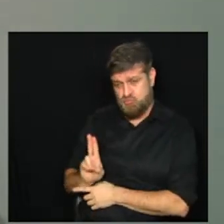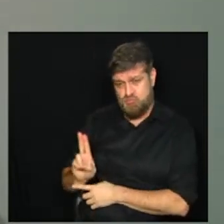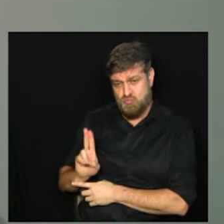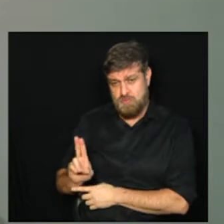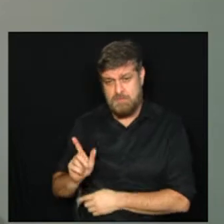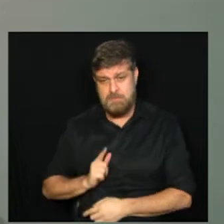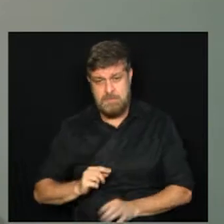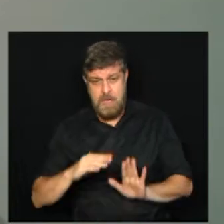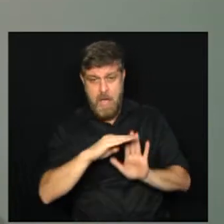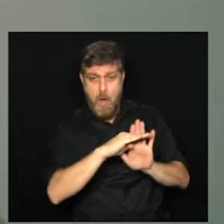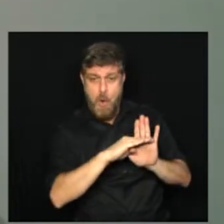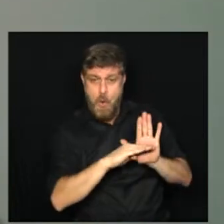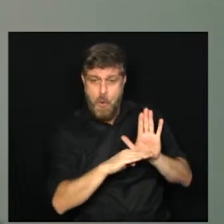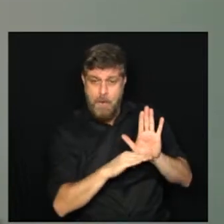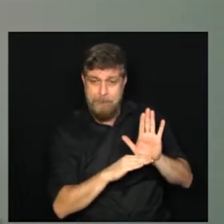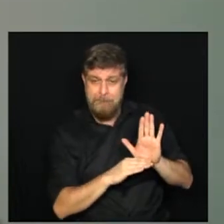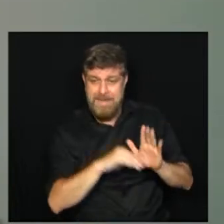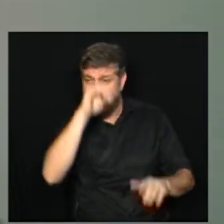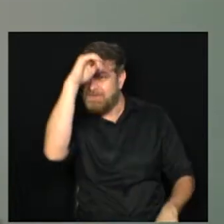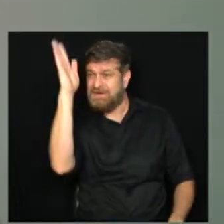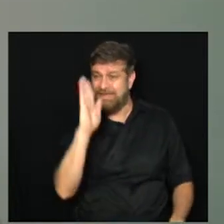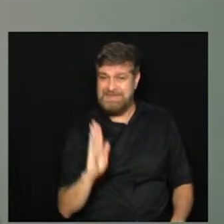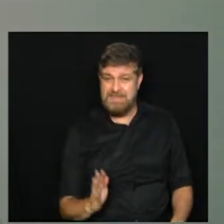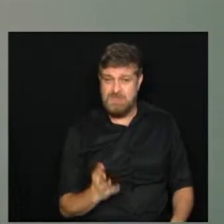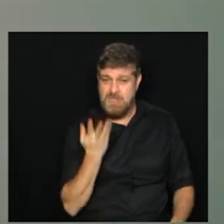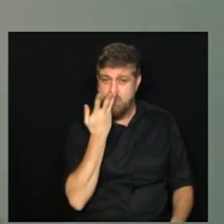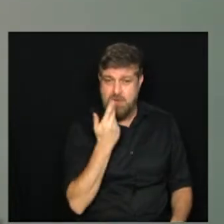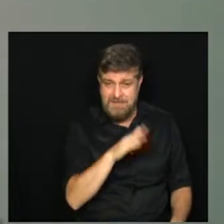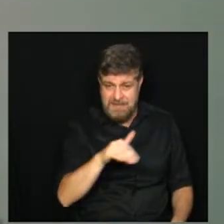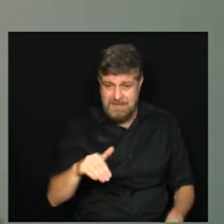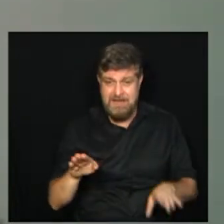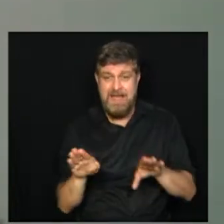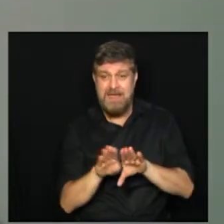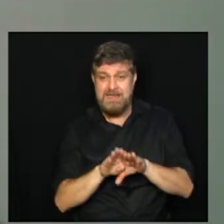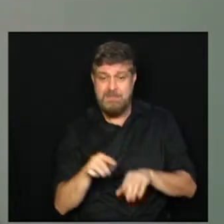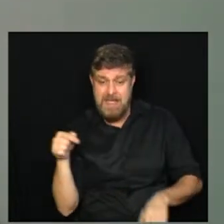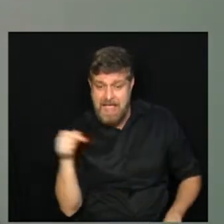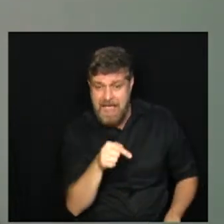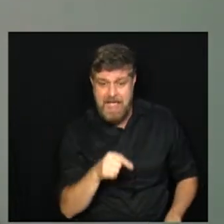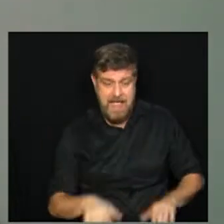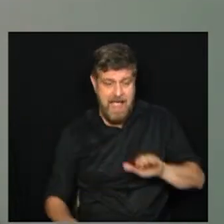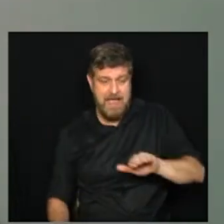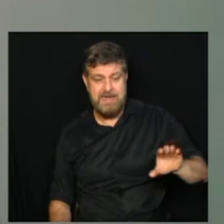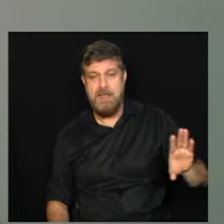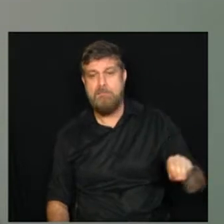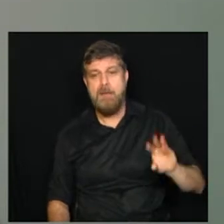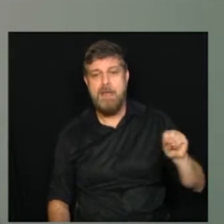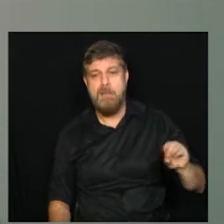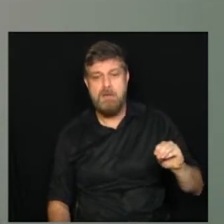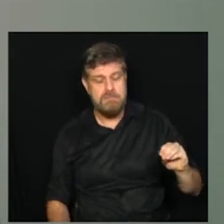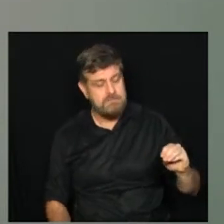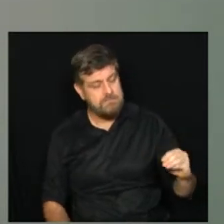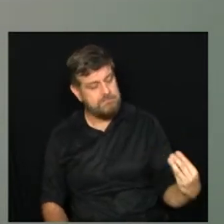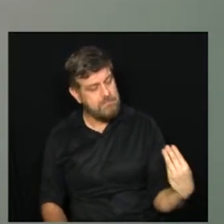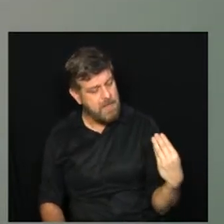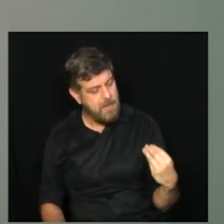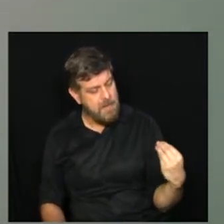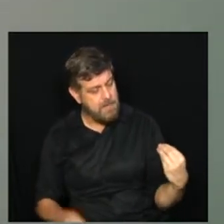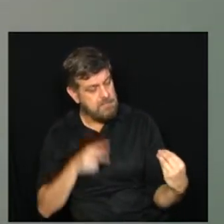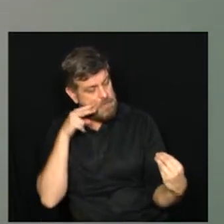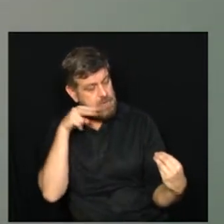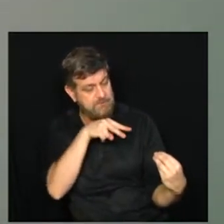Plano Nacional da Primeira Infância e o PIC traz, é de ouvir as crianças. Então, as crianças têm muito a